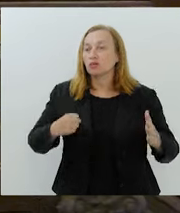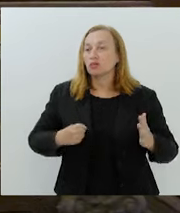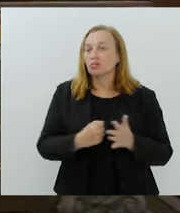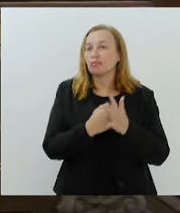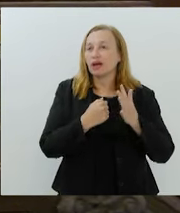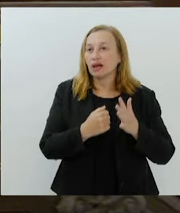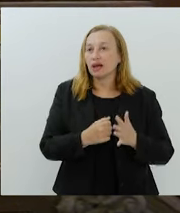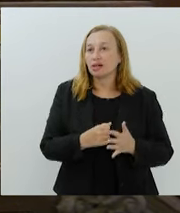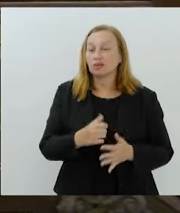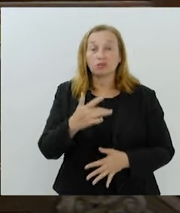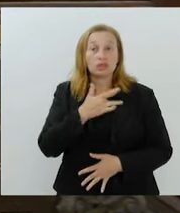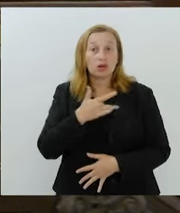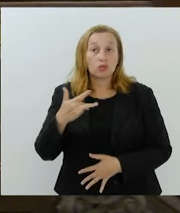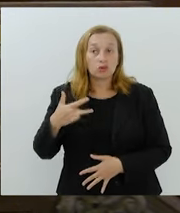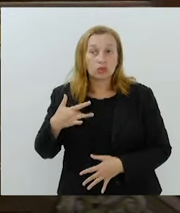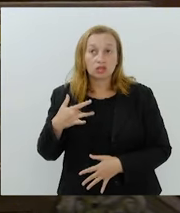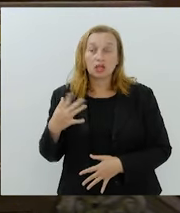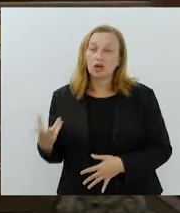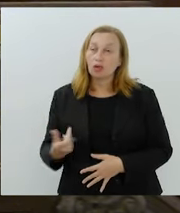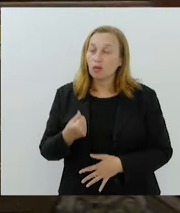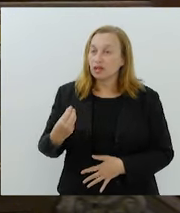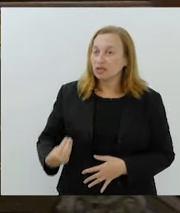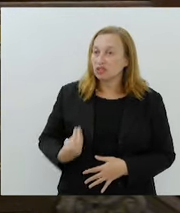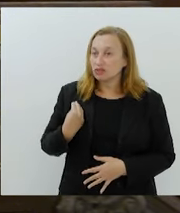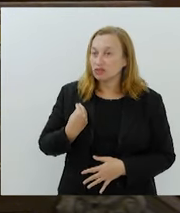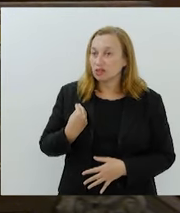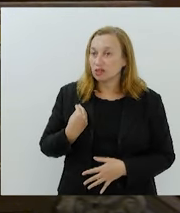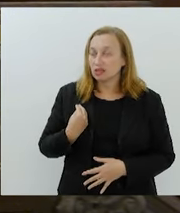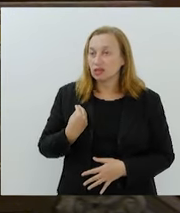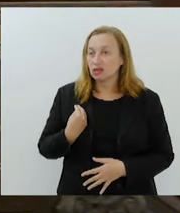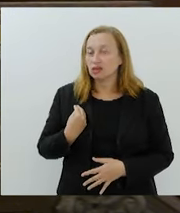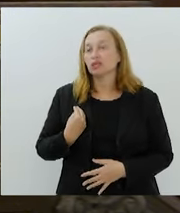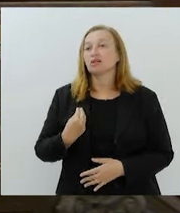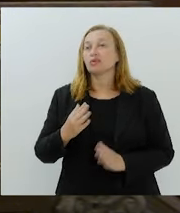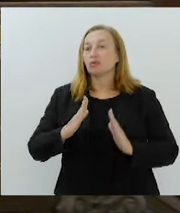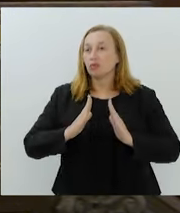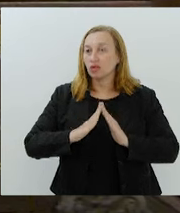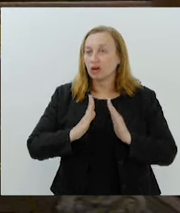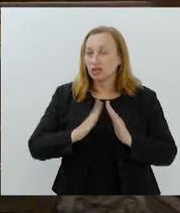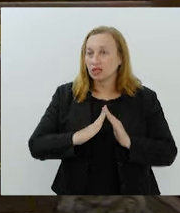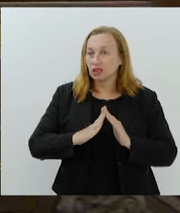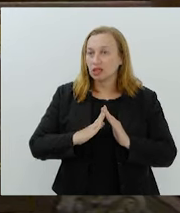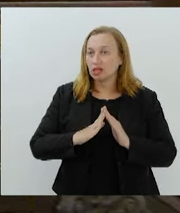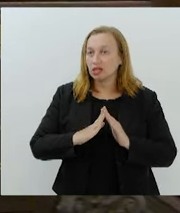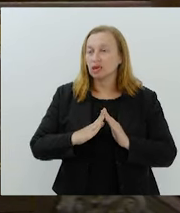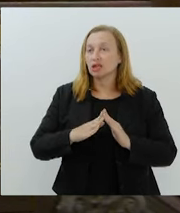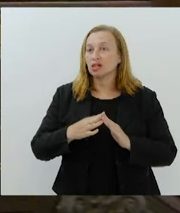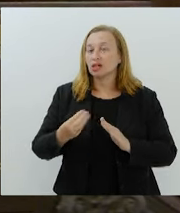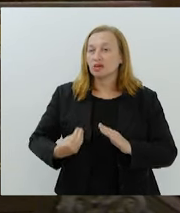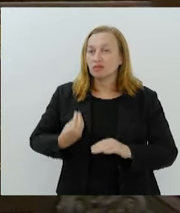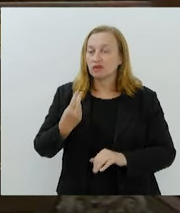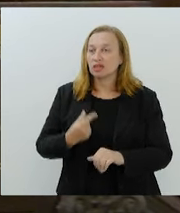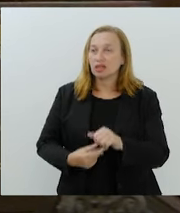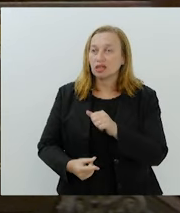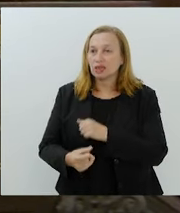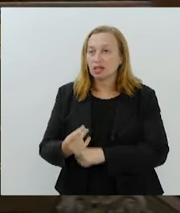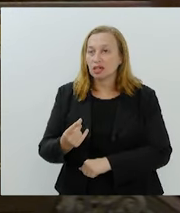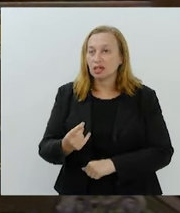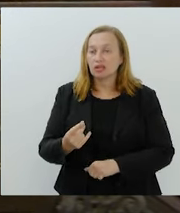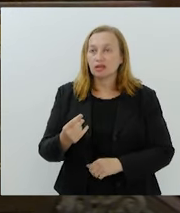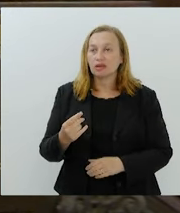sobre saúde, qualidade de vida, resiliência, longevidade, o psiquismo,